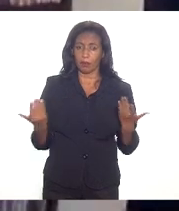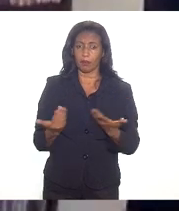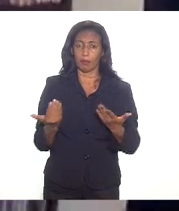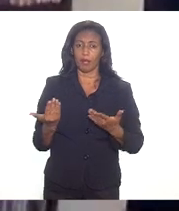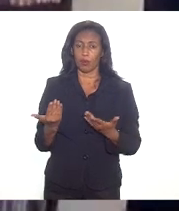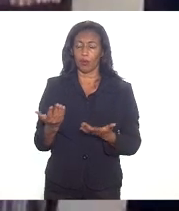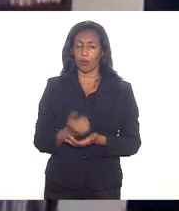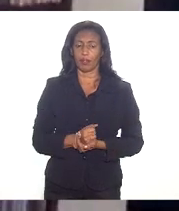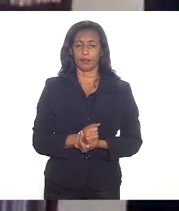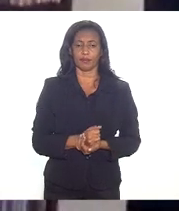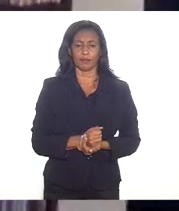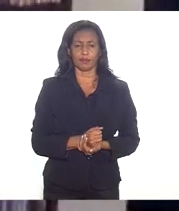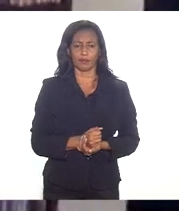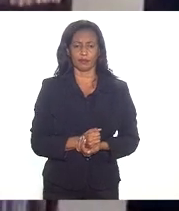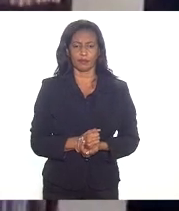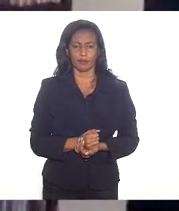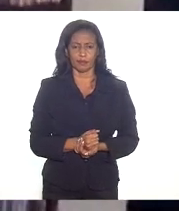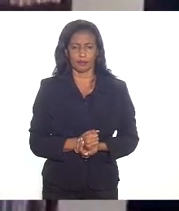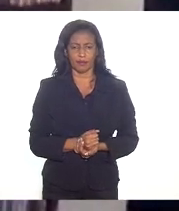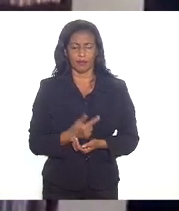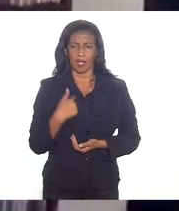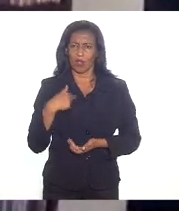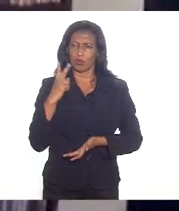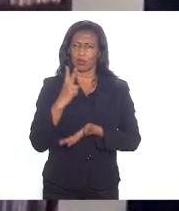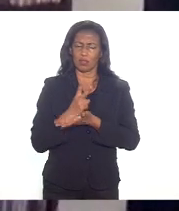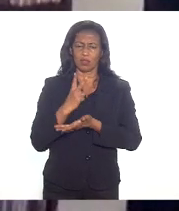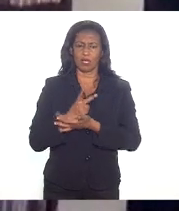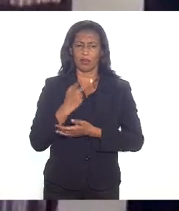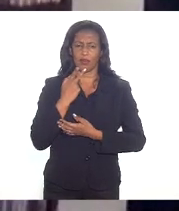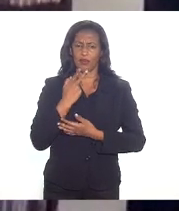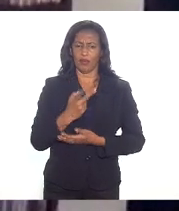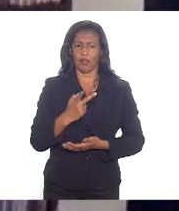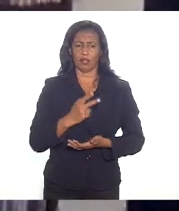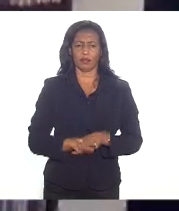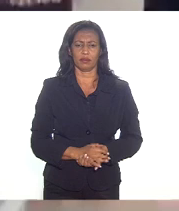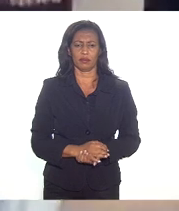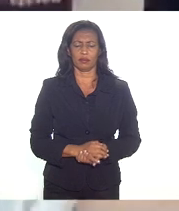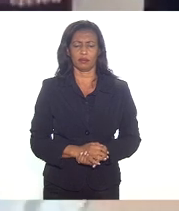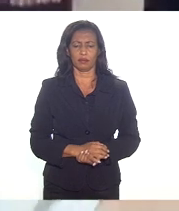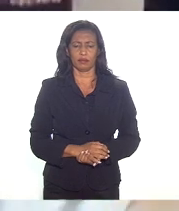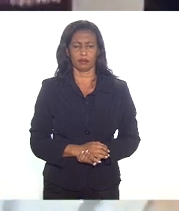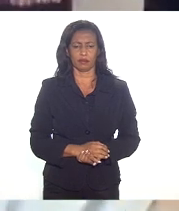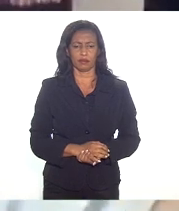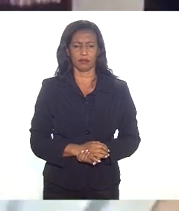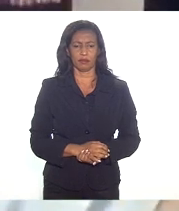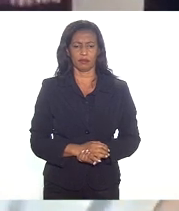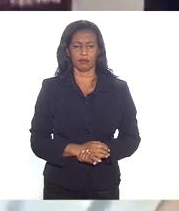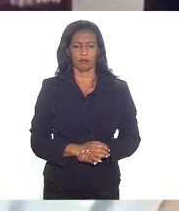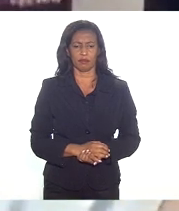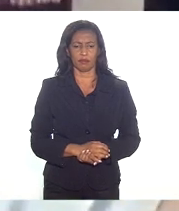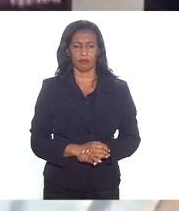Devagar também pressa. Eu sempre falo. Então,